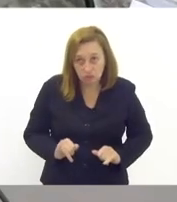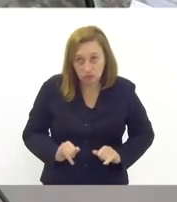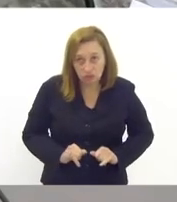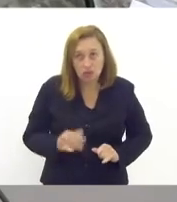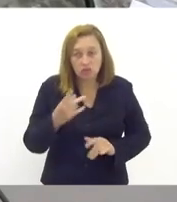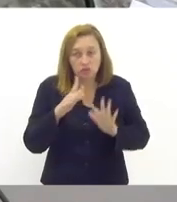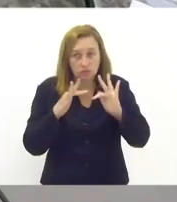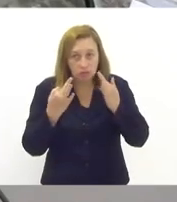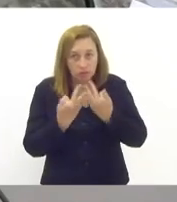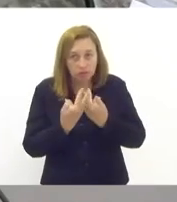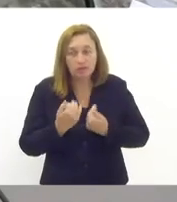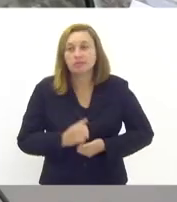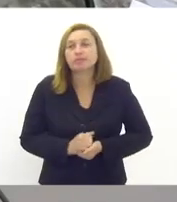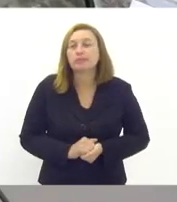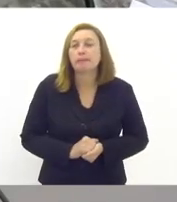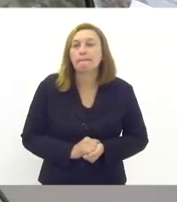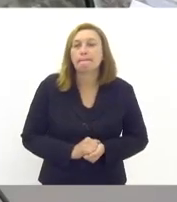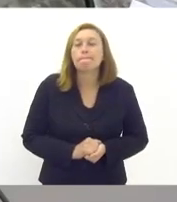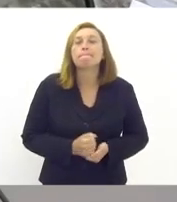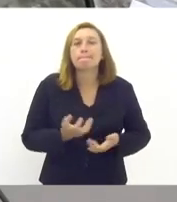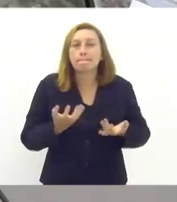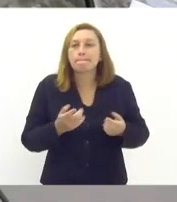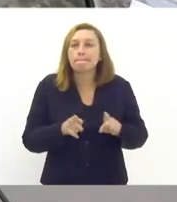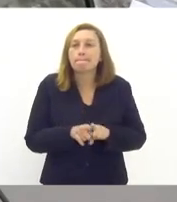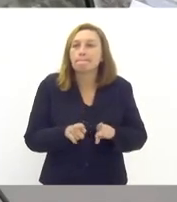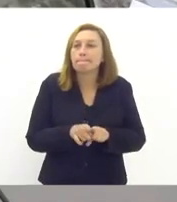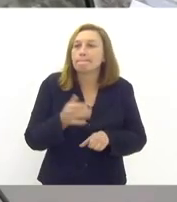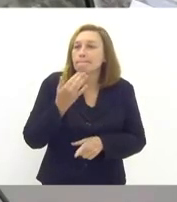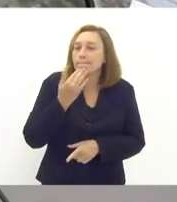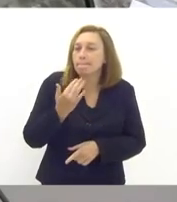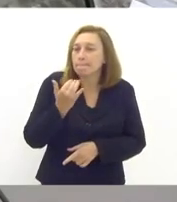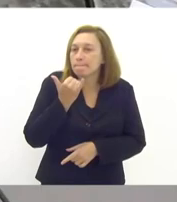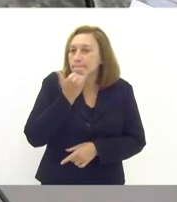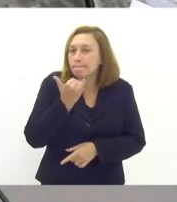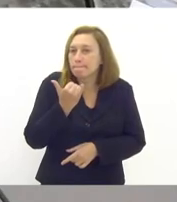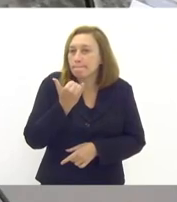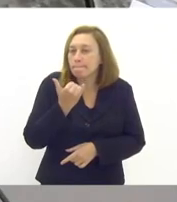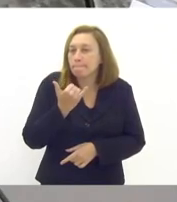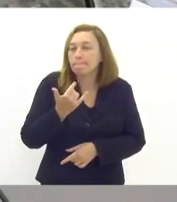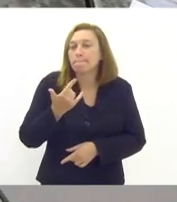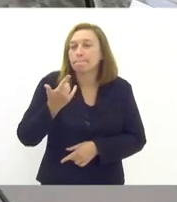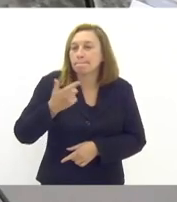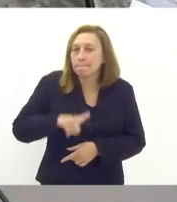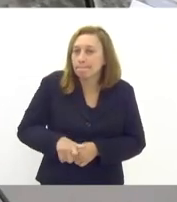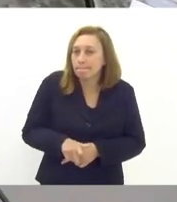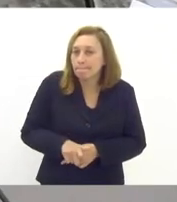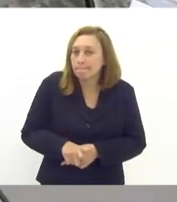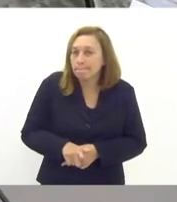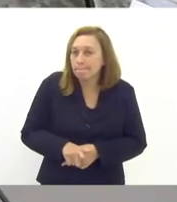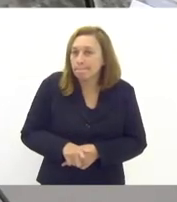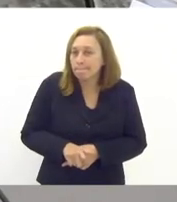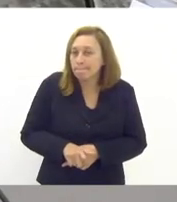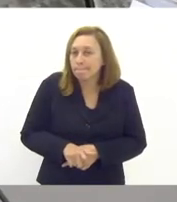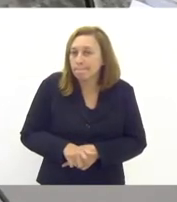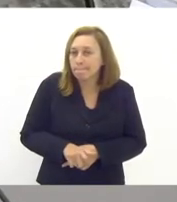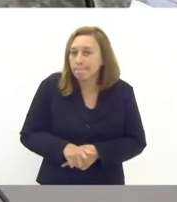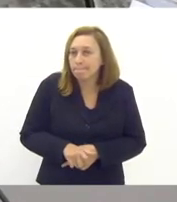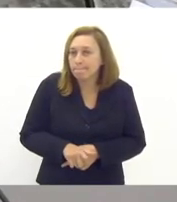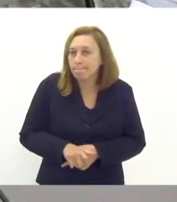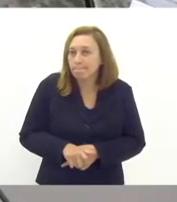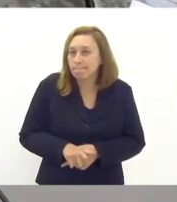sua família. Queria também te pedir desculpa porque, mais uma vez, a